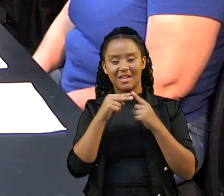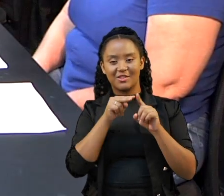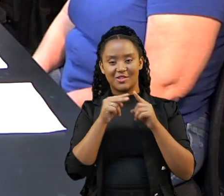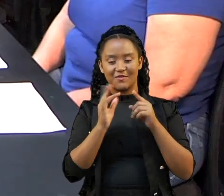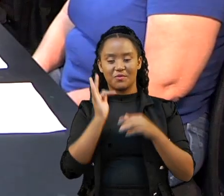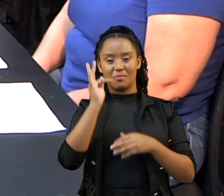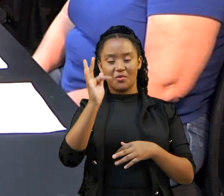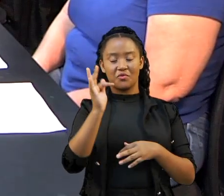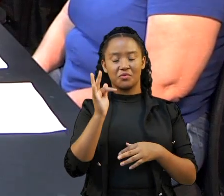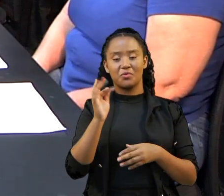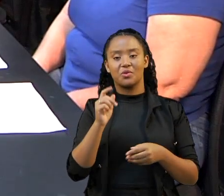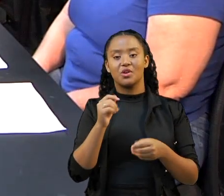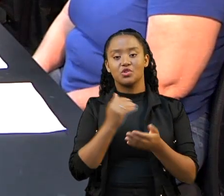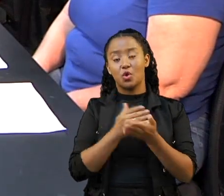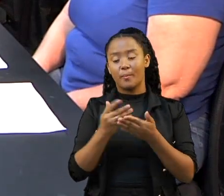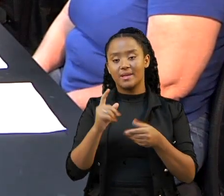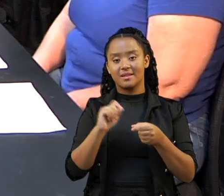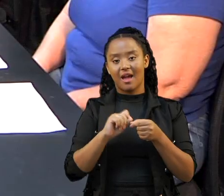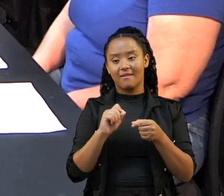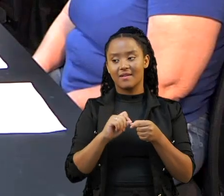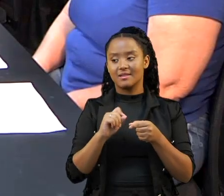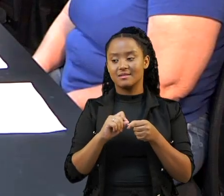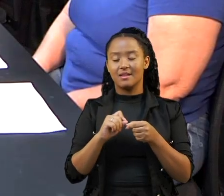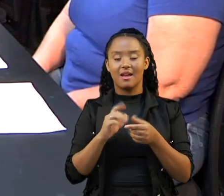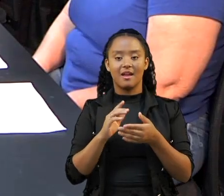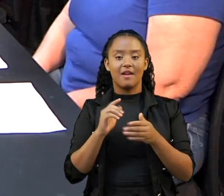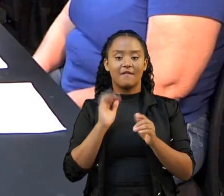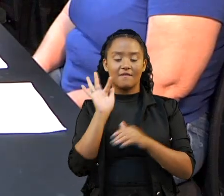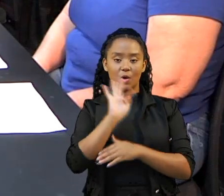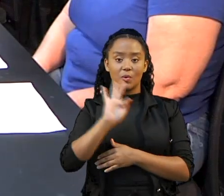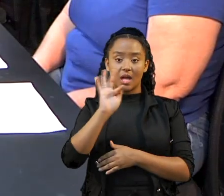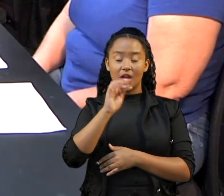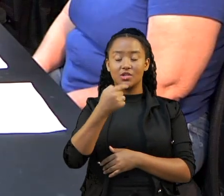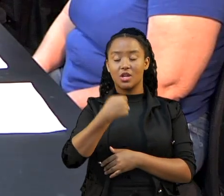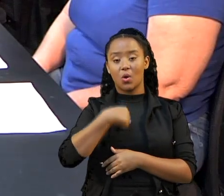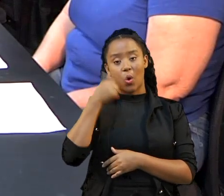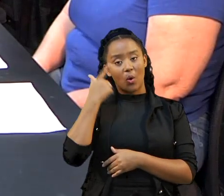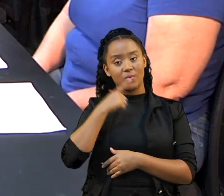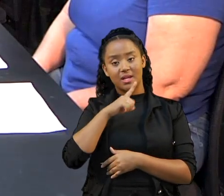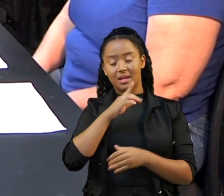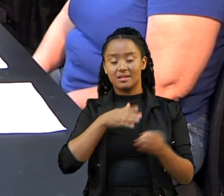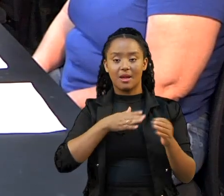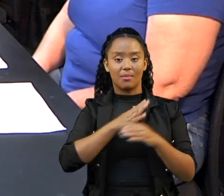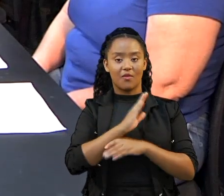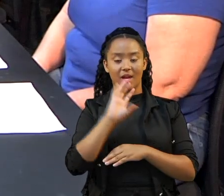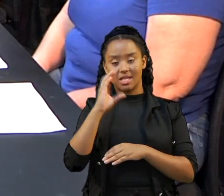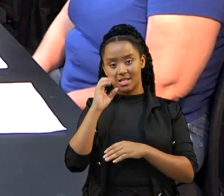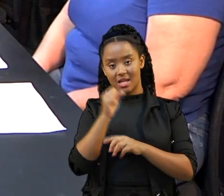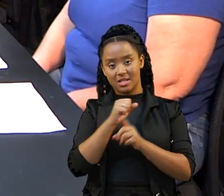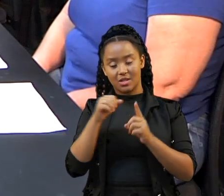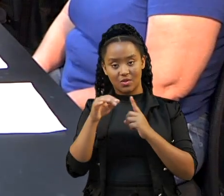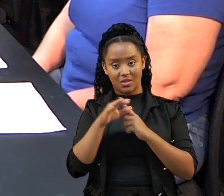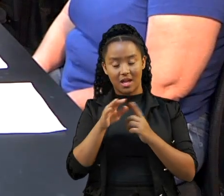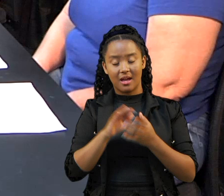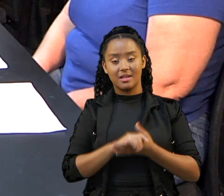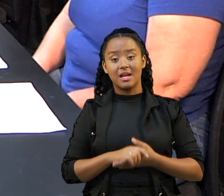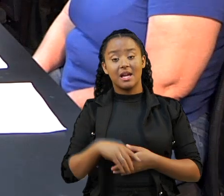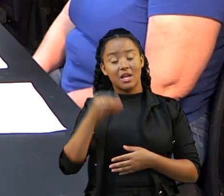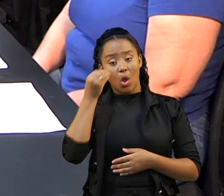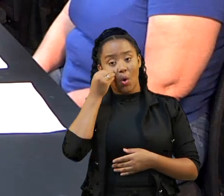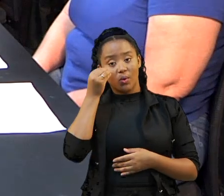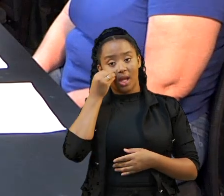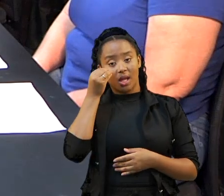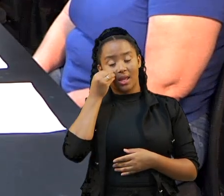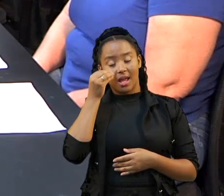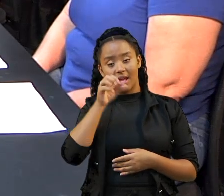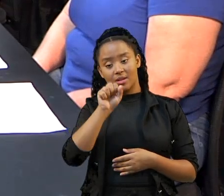fazer faculdade, e eu tinha sido aprovada na UFPA em Ciências Sociais. Eu tentei colocar no SISU em outro lugar, que era